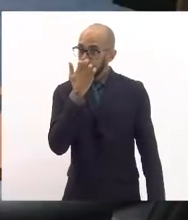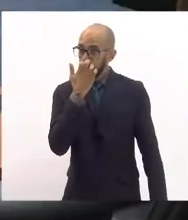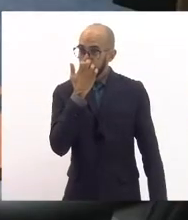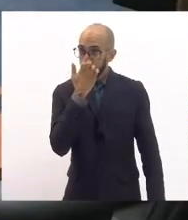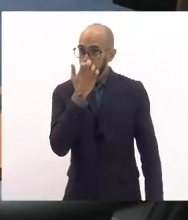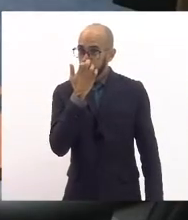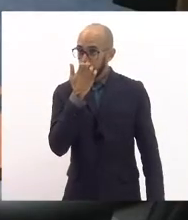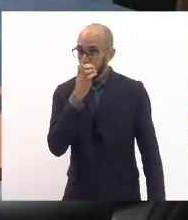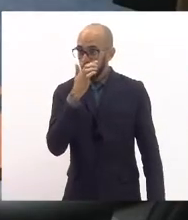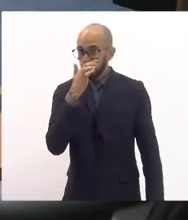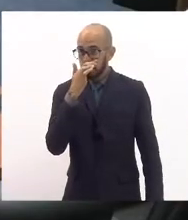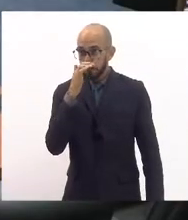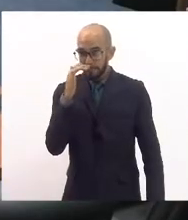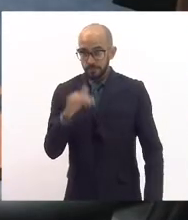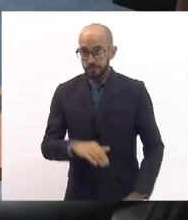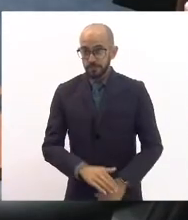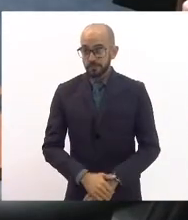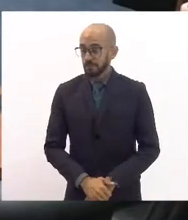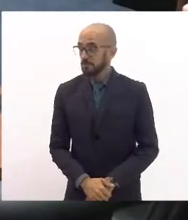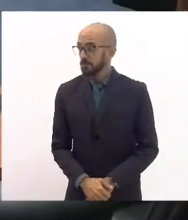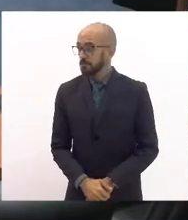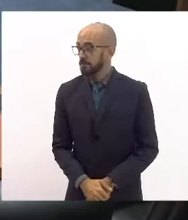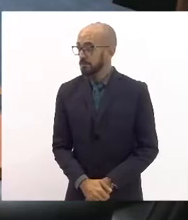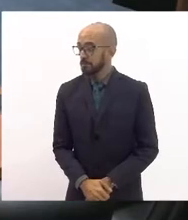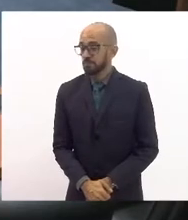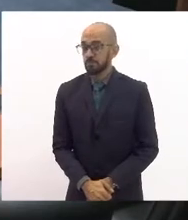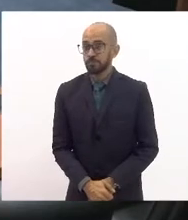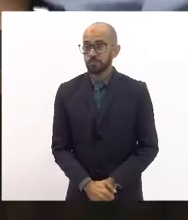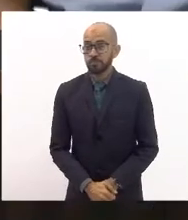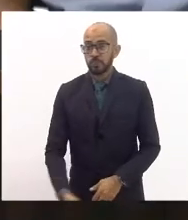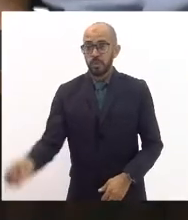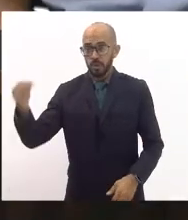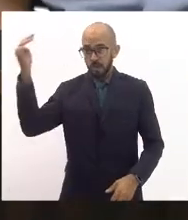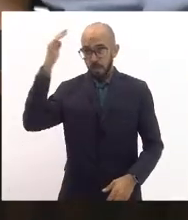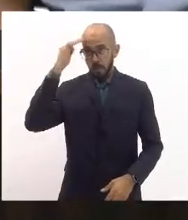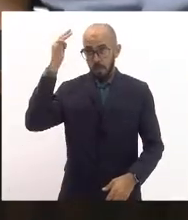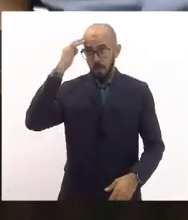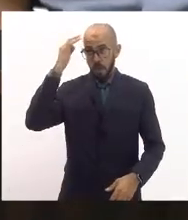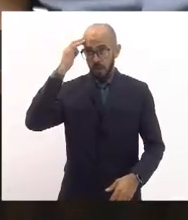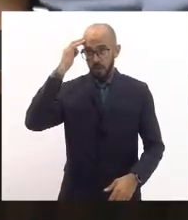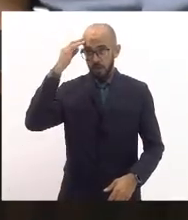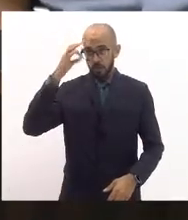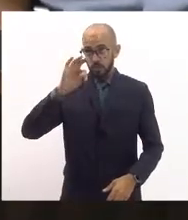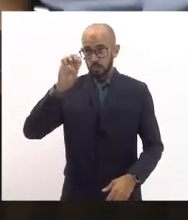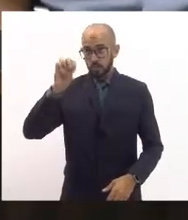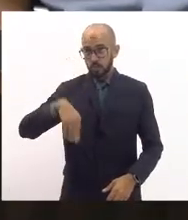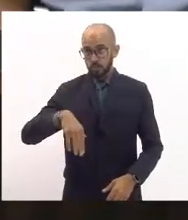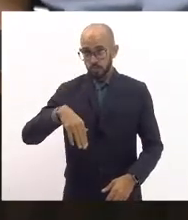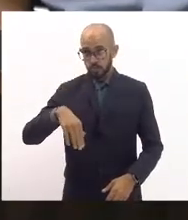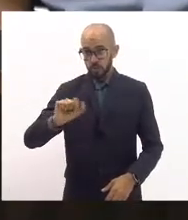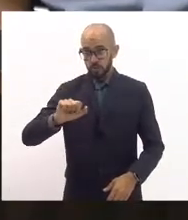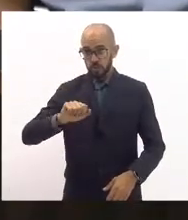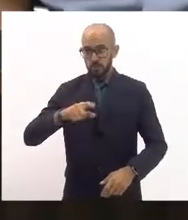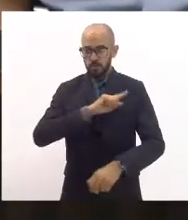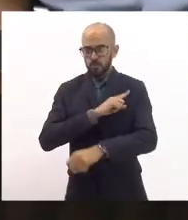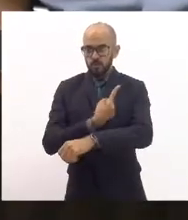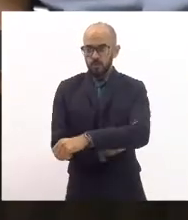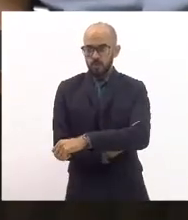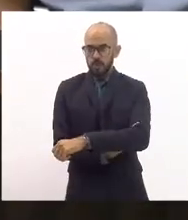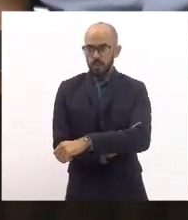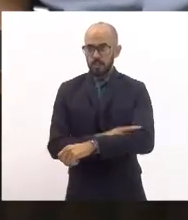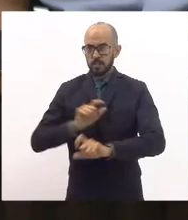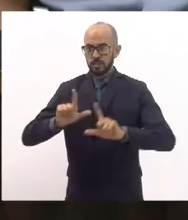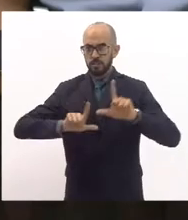E aí E aí o que a memória de do time Fortaleza a imprensa livre e